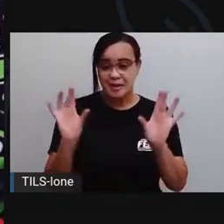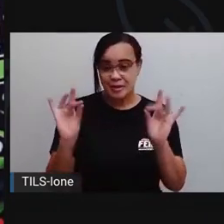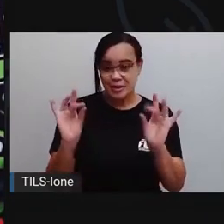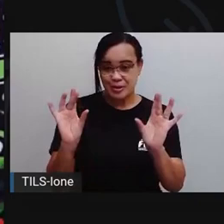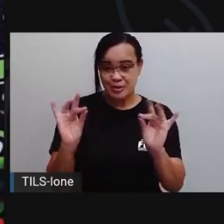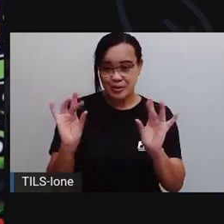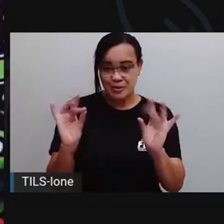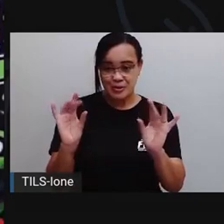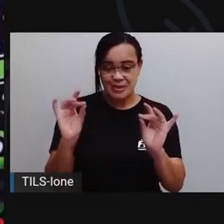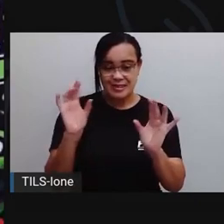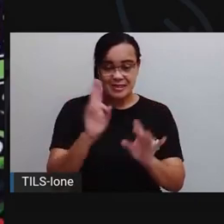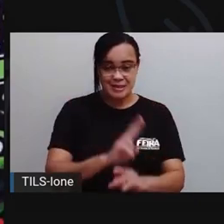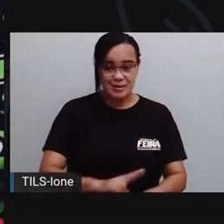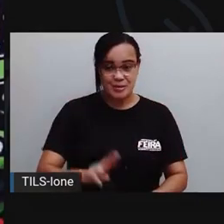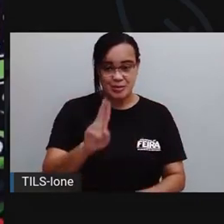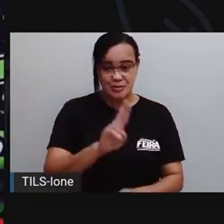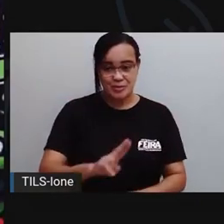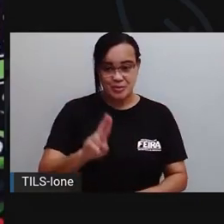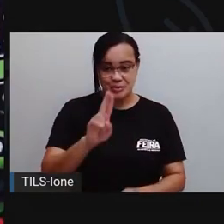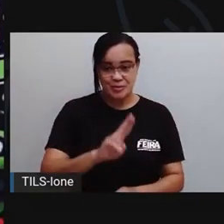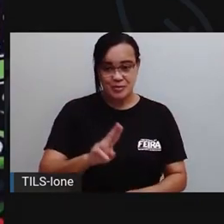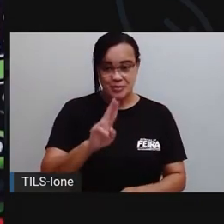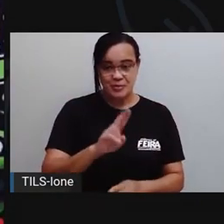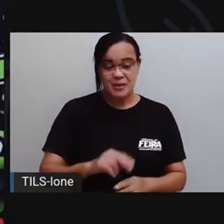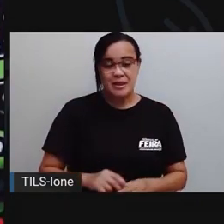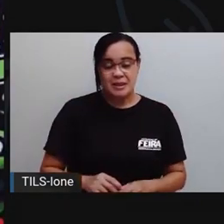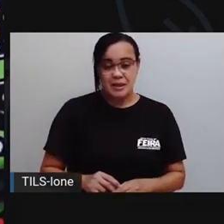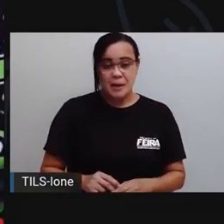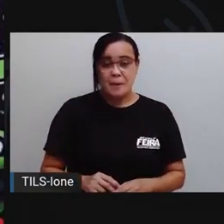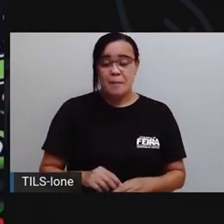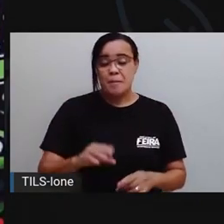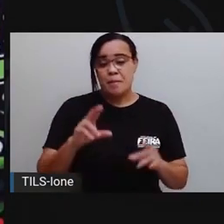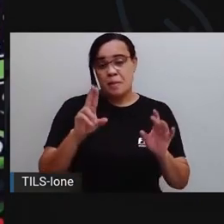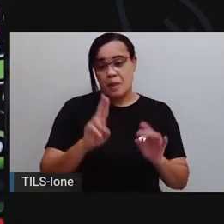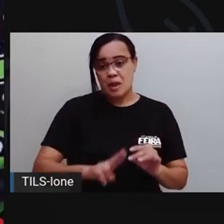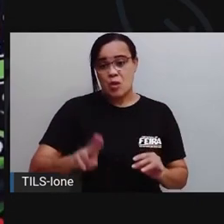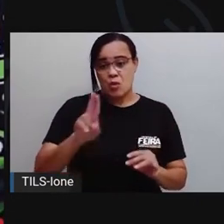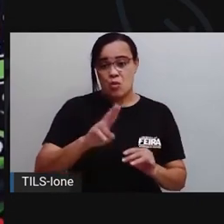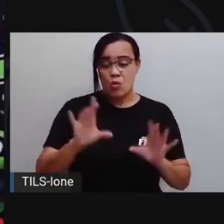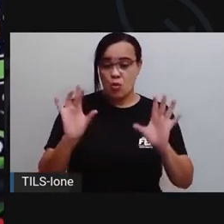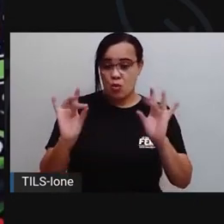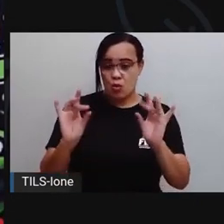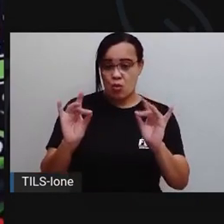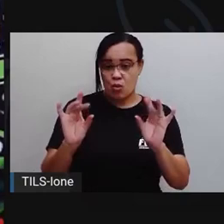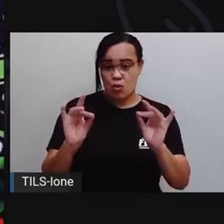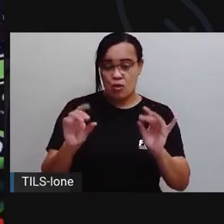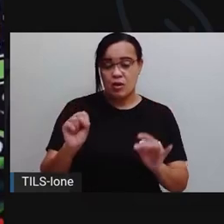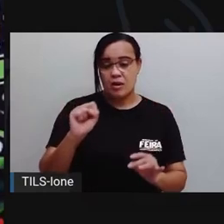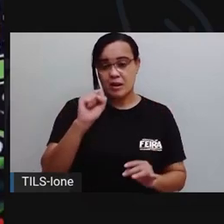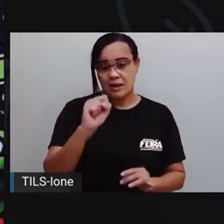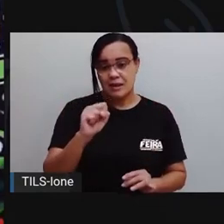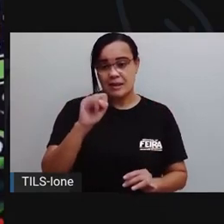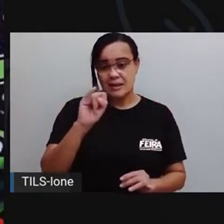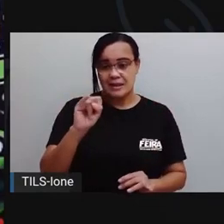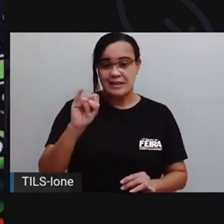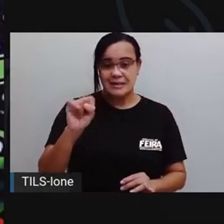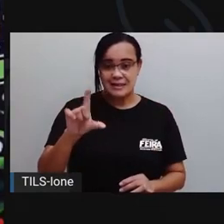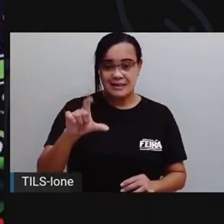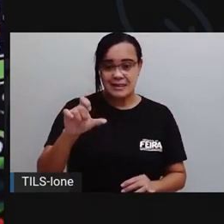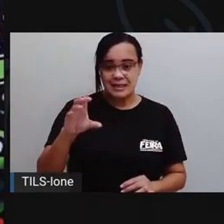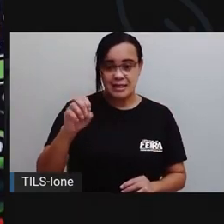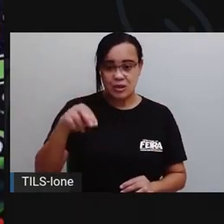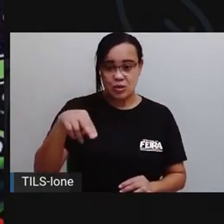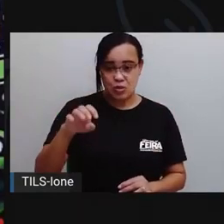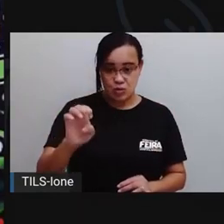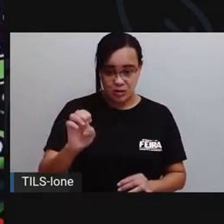bem úteis. Essa aqui é a cola de silicone que a gente já usou aqui, né? E essa aqui é uma cola de pano, é uma